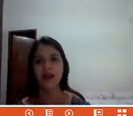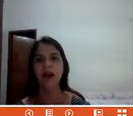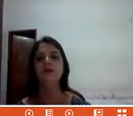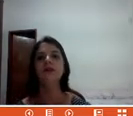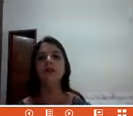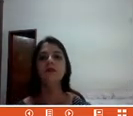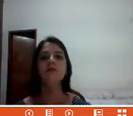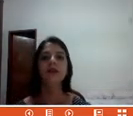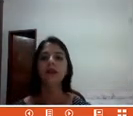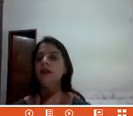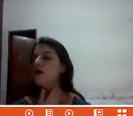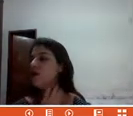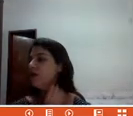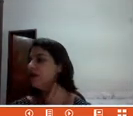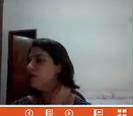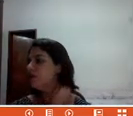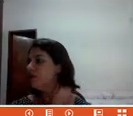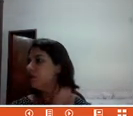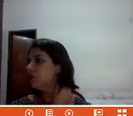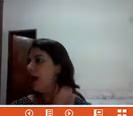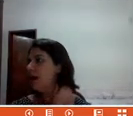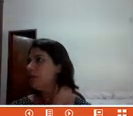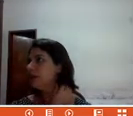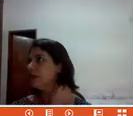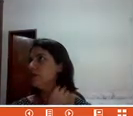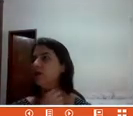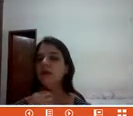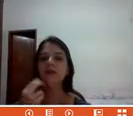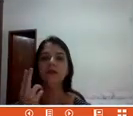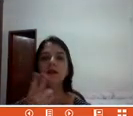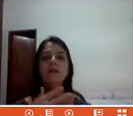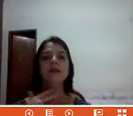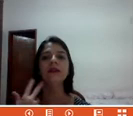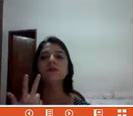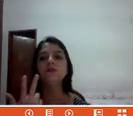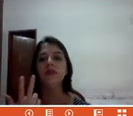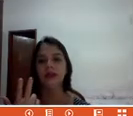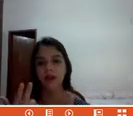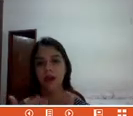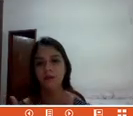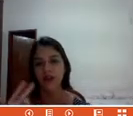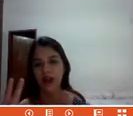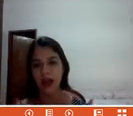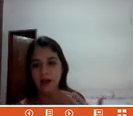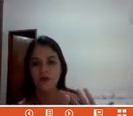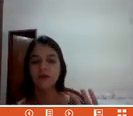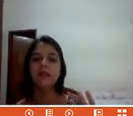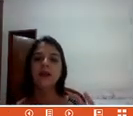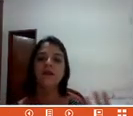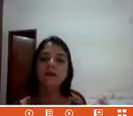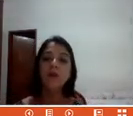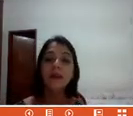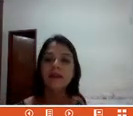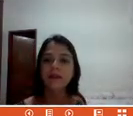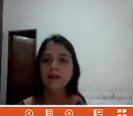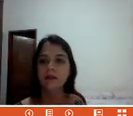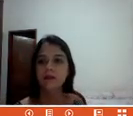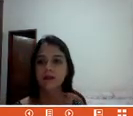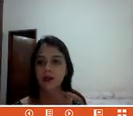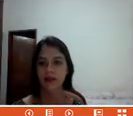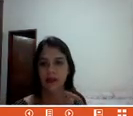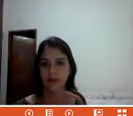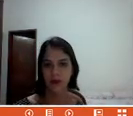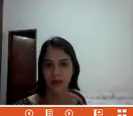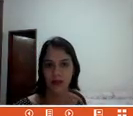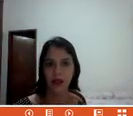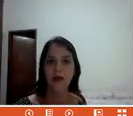um sinal simples. Como assim, professor? Por exemplo, às vezes eu tenho olhos azuis. Ela pode criar algum sinal simbolizando seus